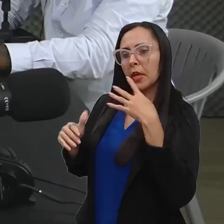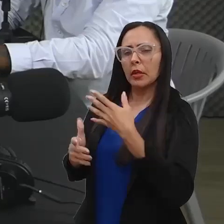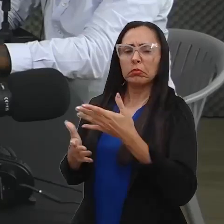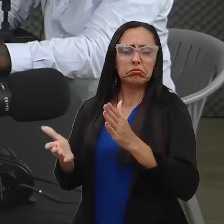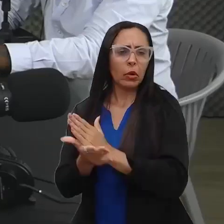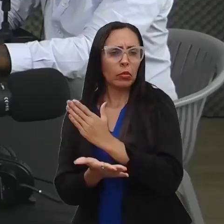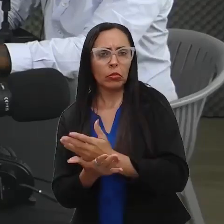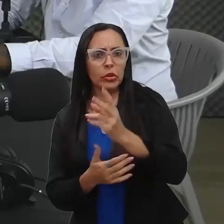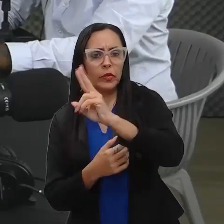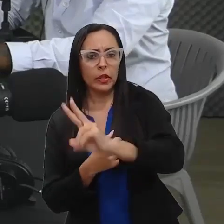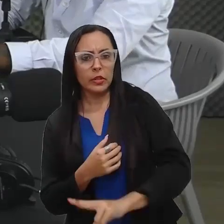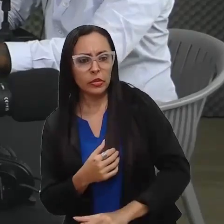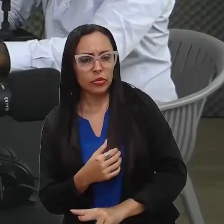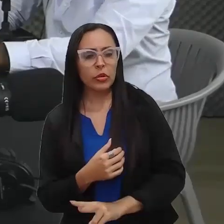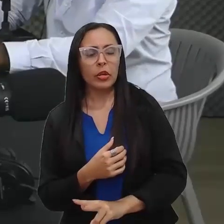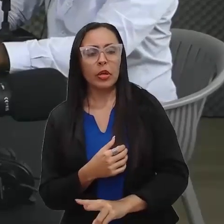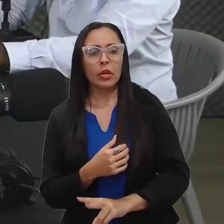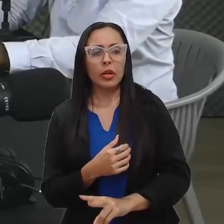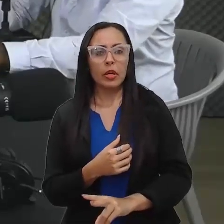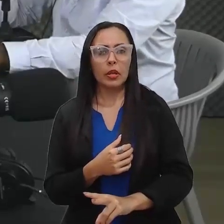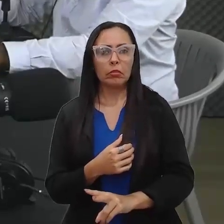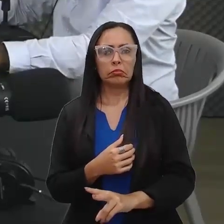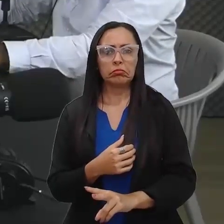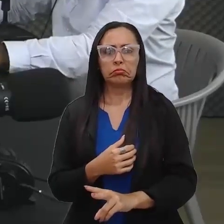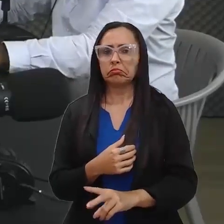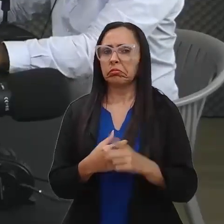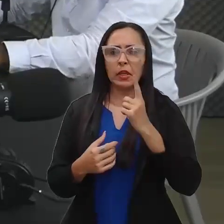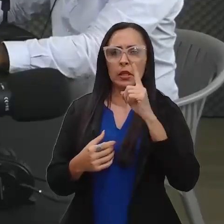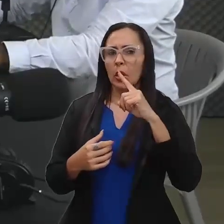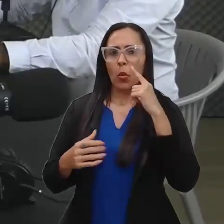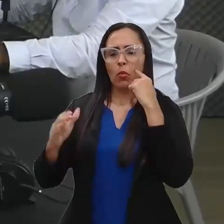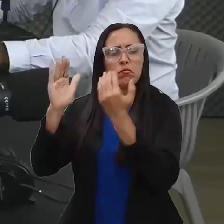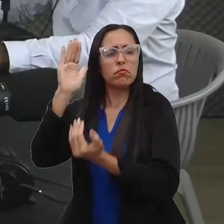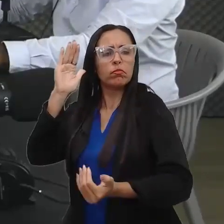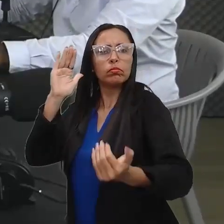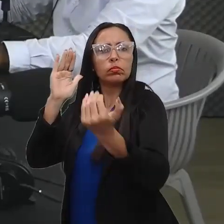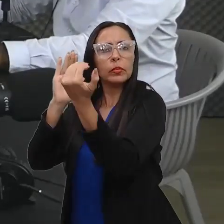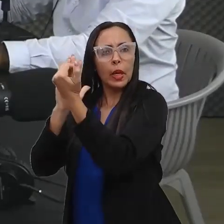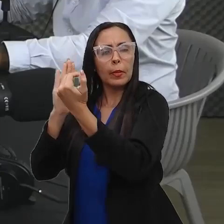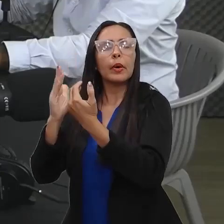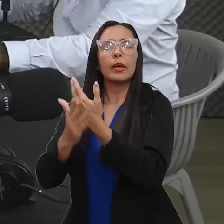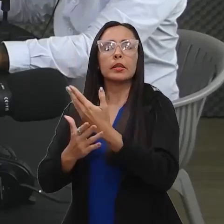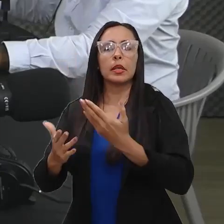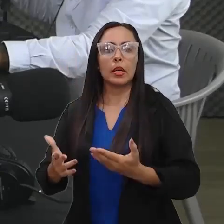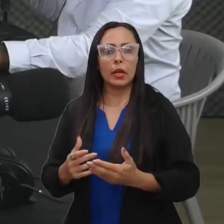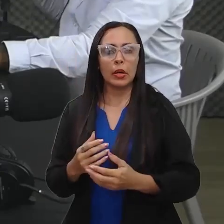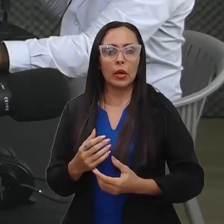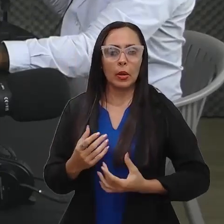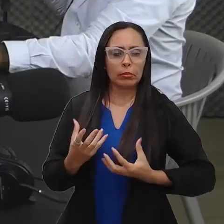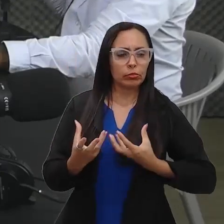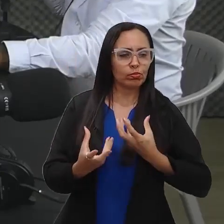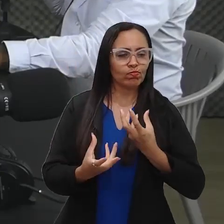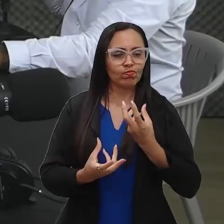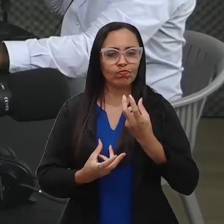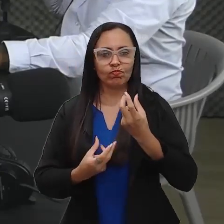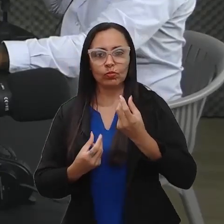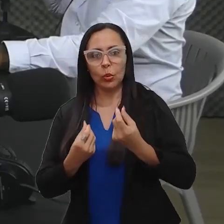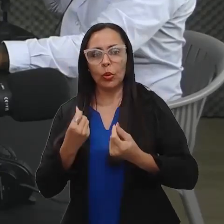muitas vezes, né, não perpassa, né, por uma questão de